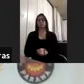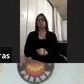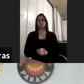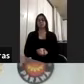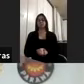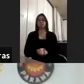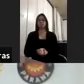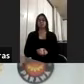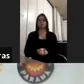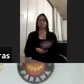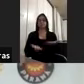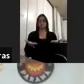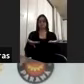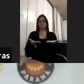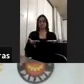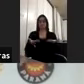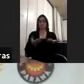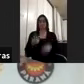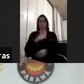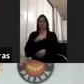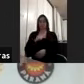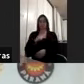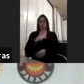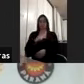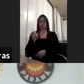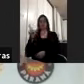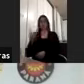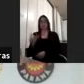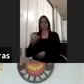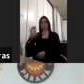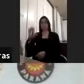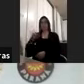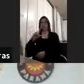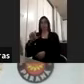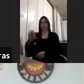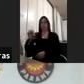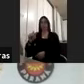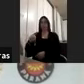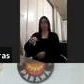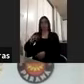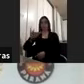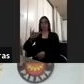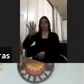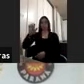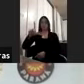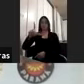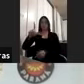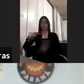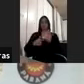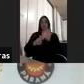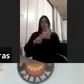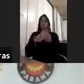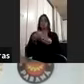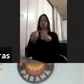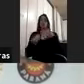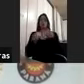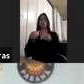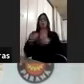Agora, nós temos aqui a palavra do Ezequiel, que vai aqui nos passar como é que estão as atividades,